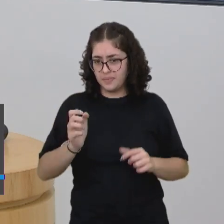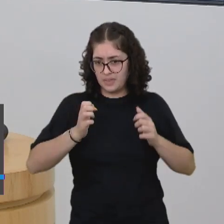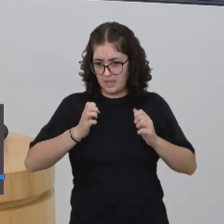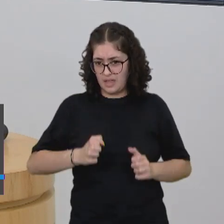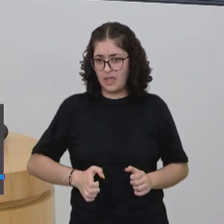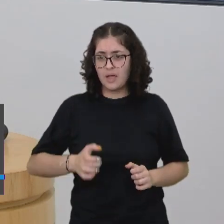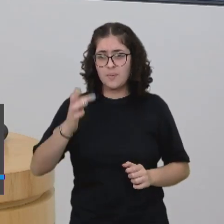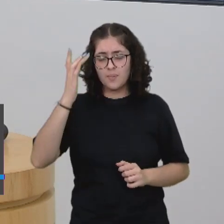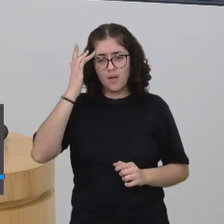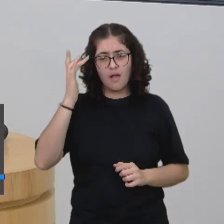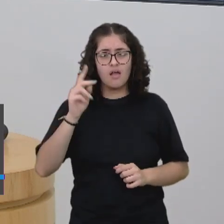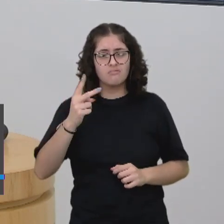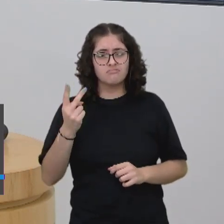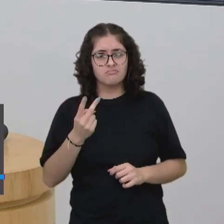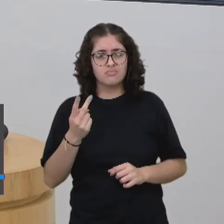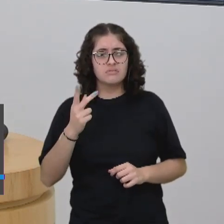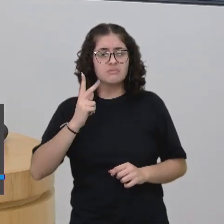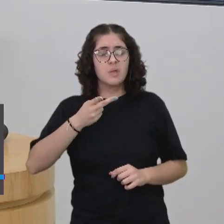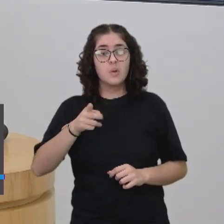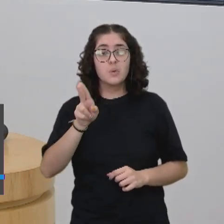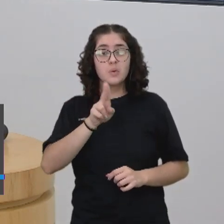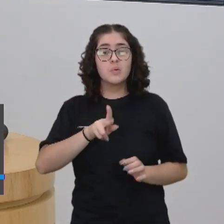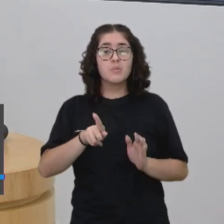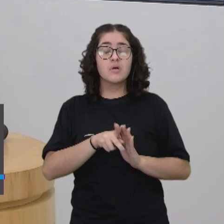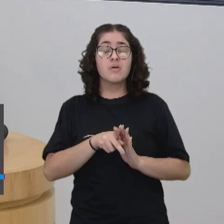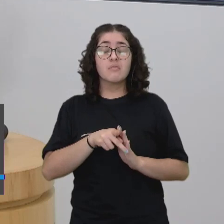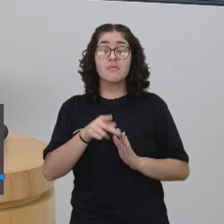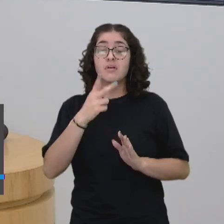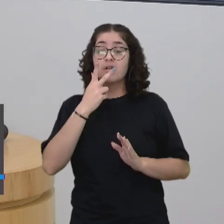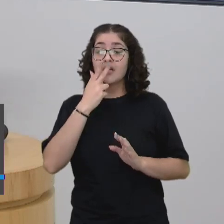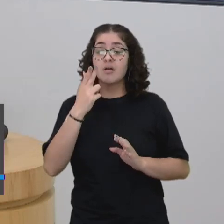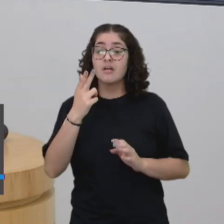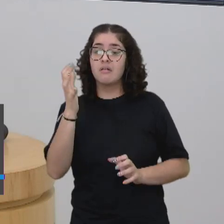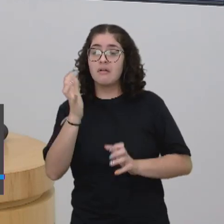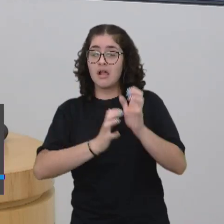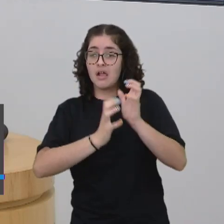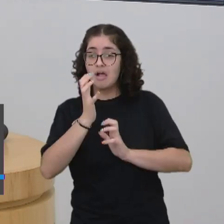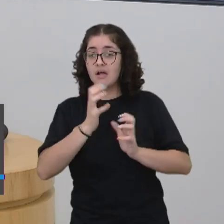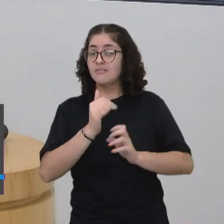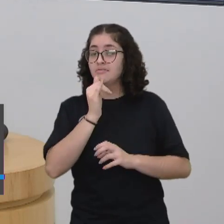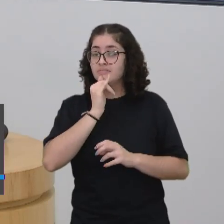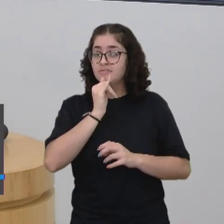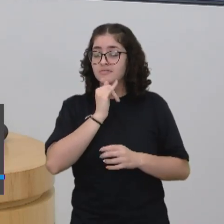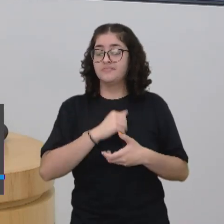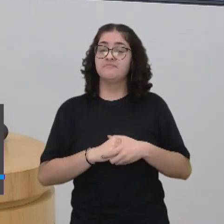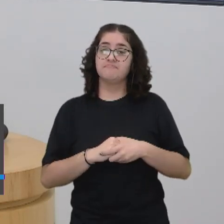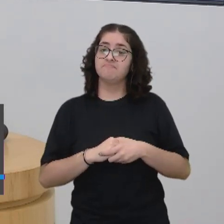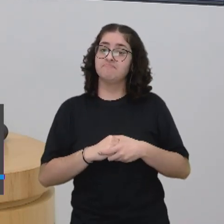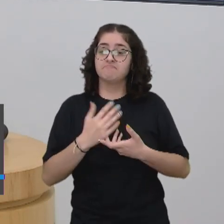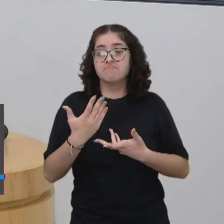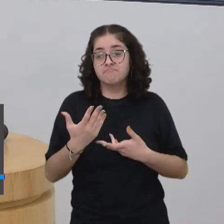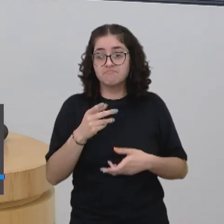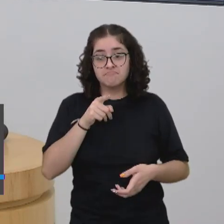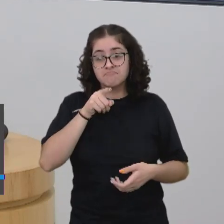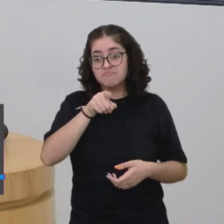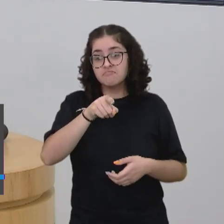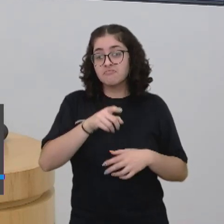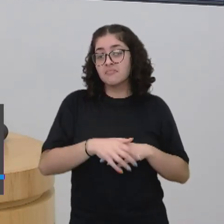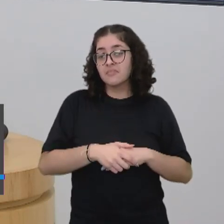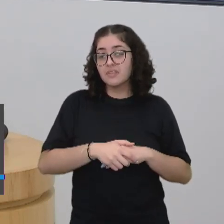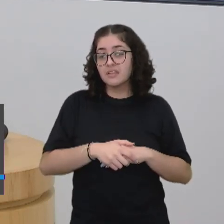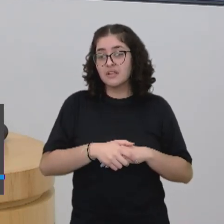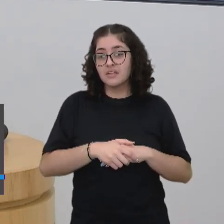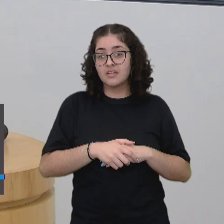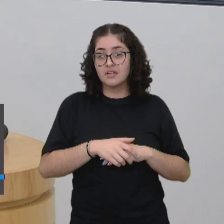a moral, elas sempre foram utilizadas como justificativa de conflito. Tipo, você, por exemplo, você